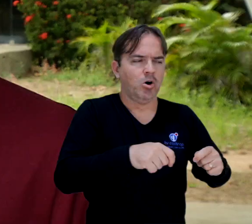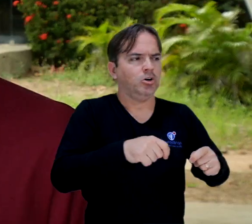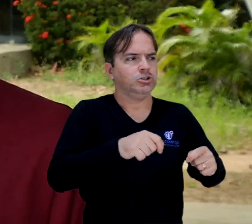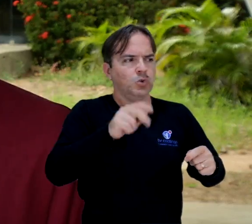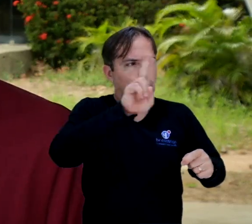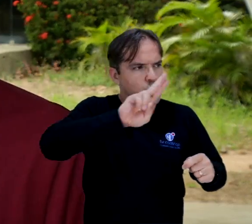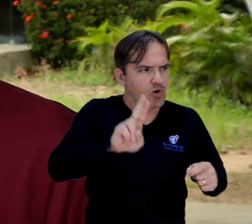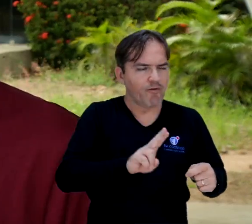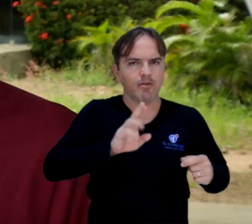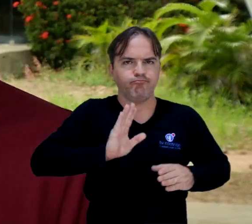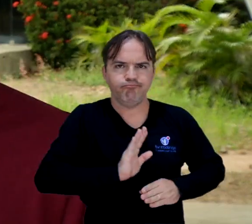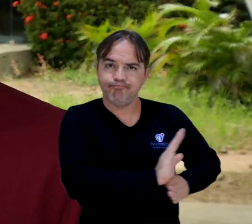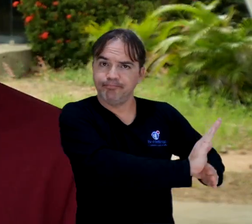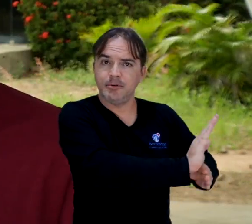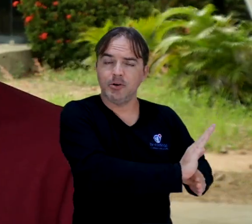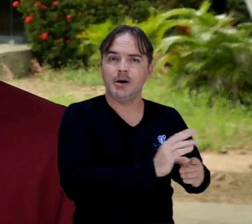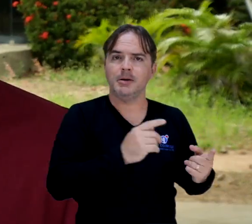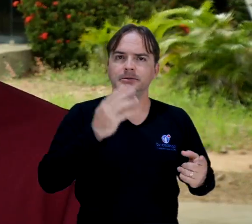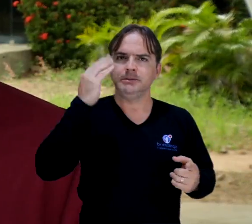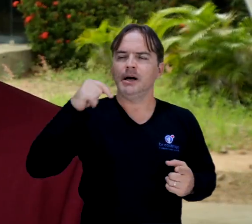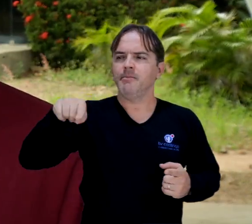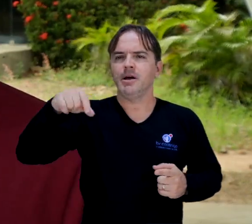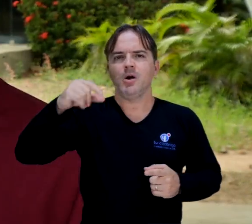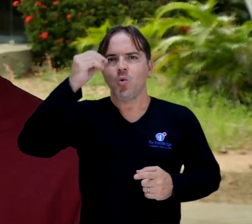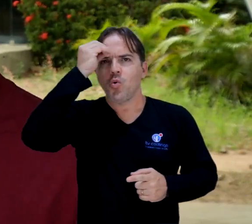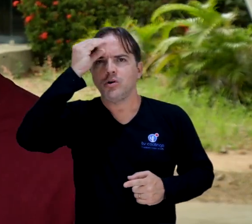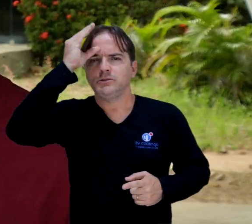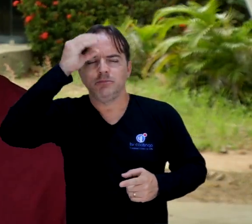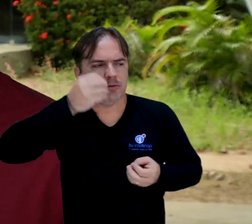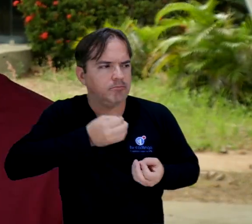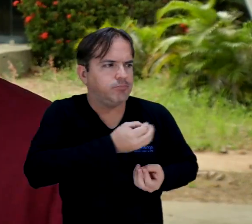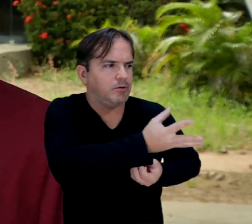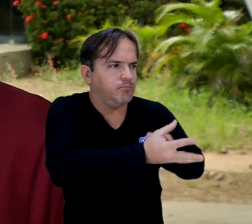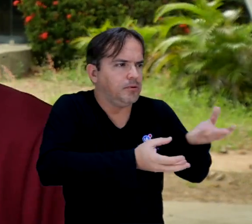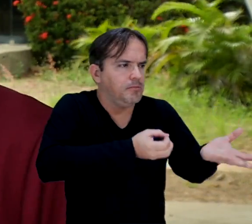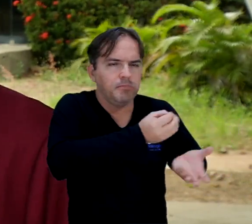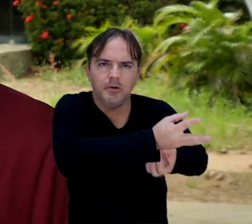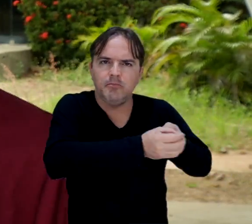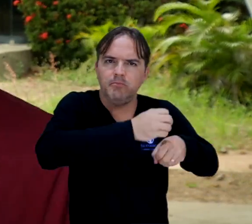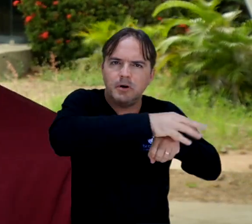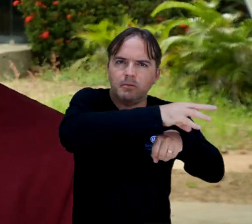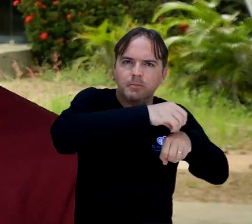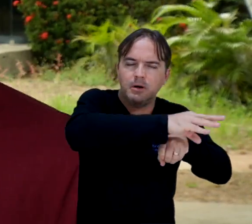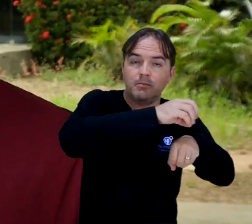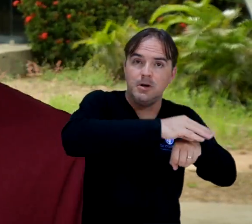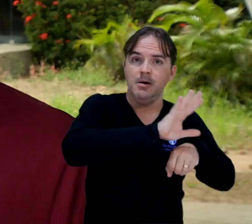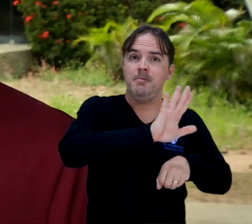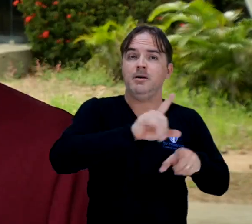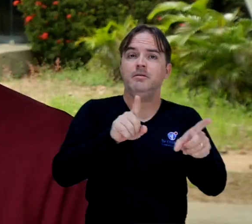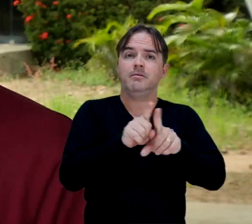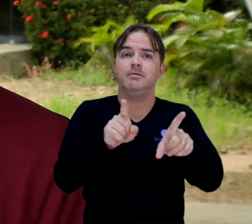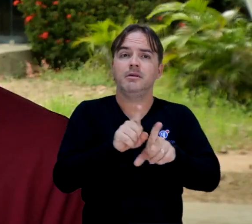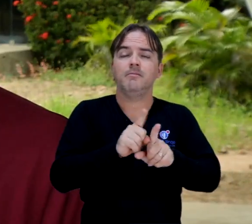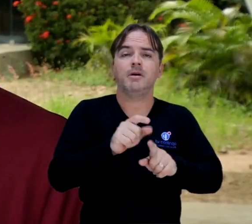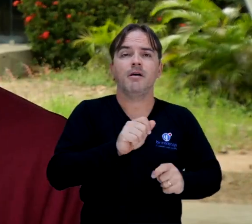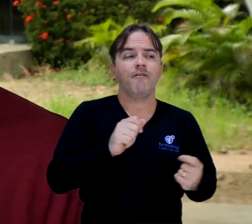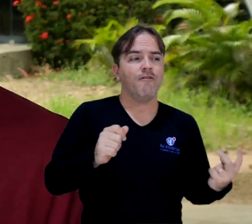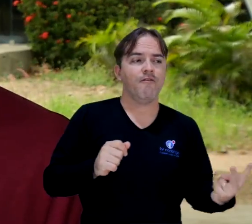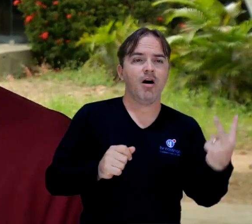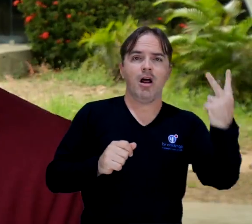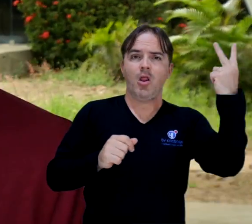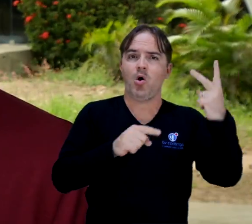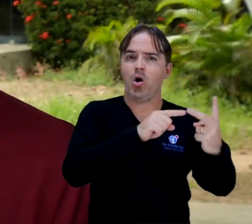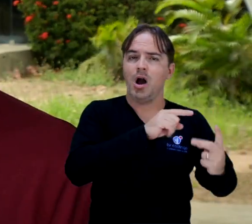pela universidade, porque a função da universidade é essa, transmitir conhecimento para a sociedade, como também promover essa questão